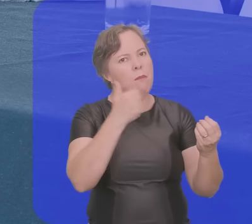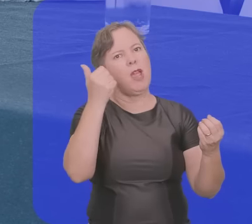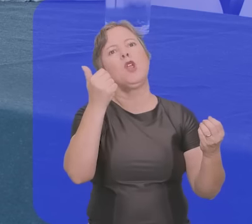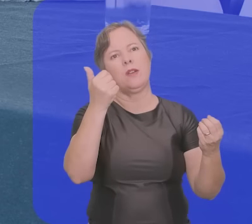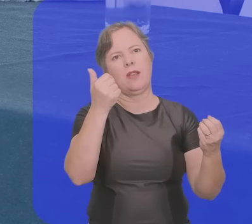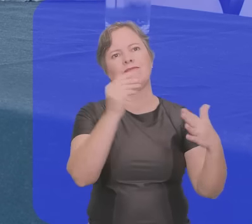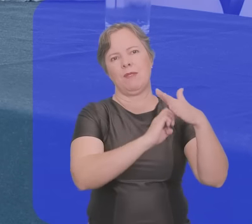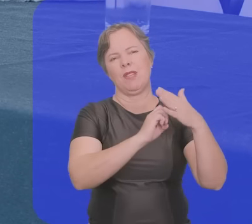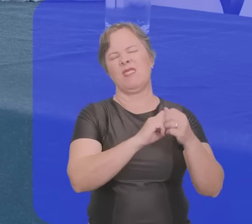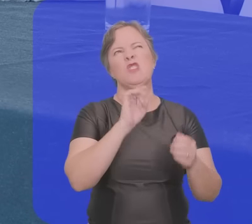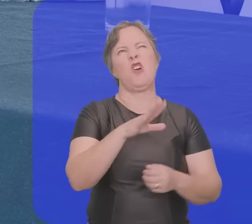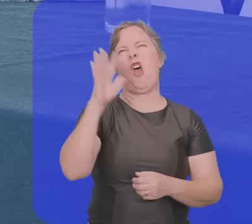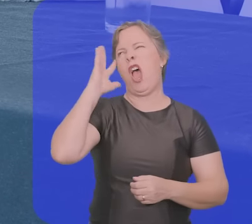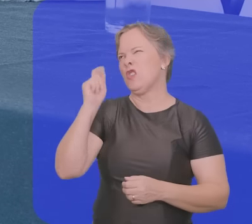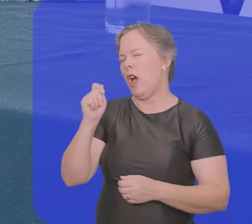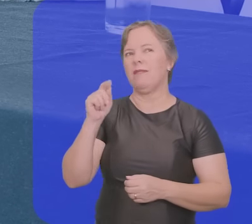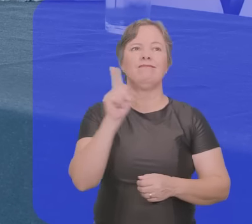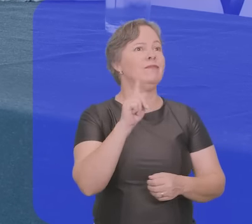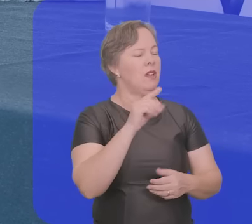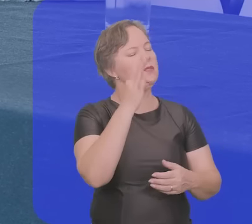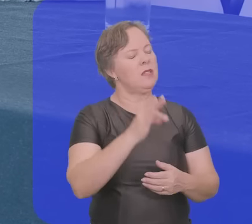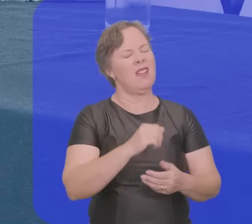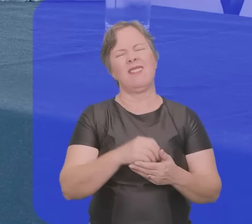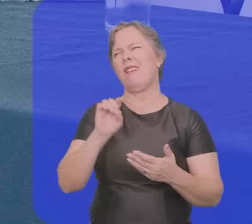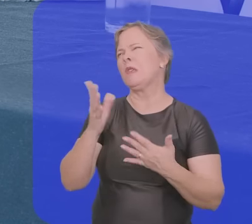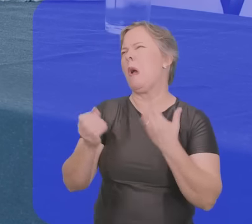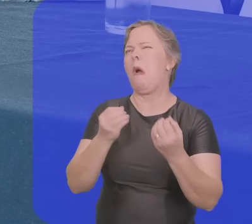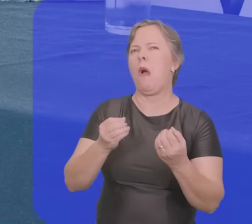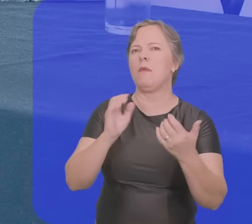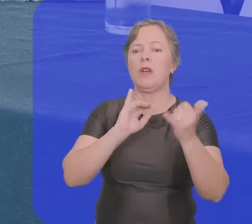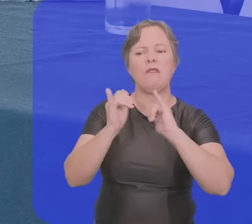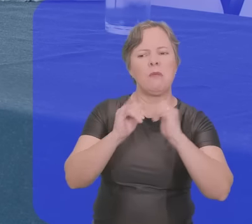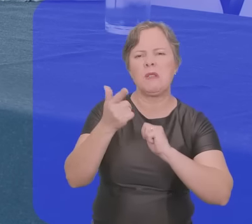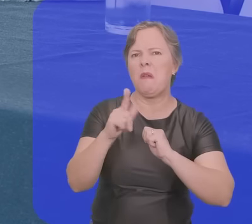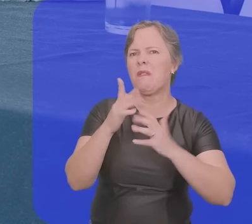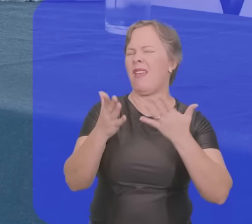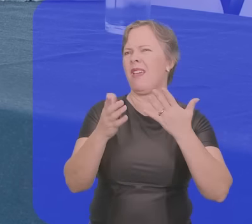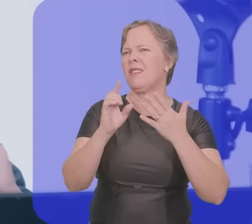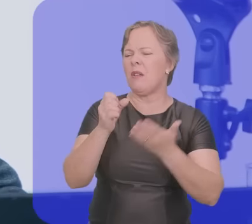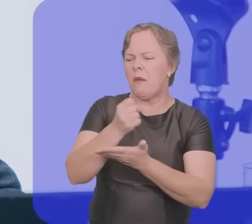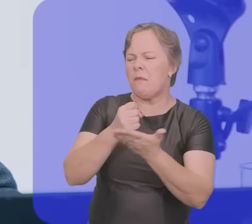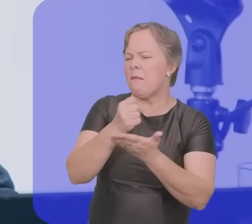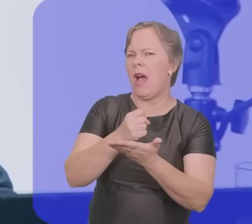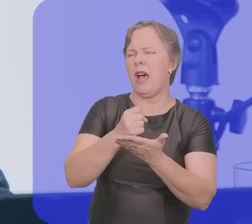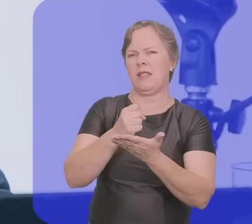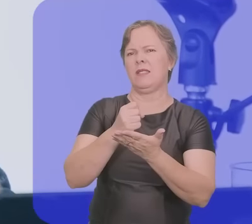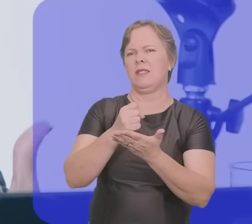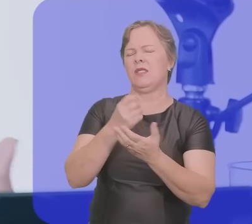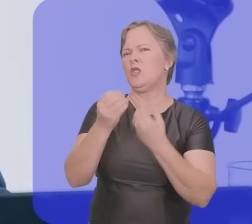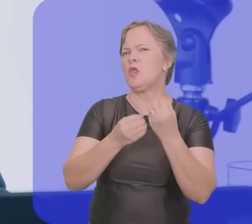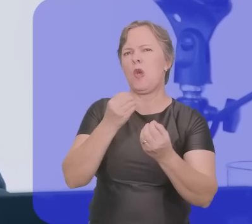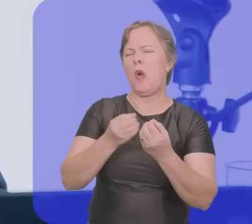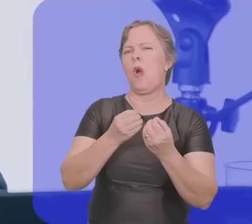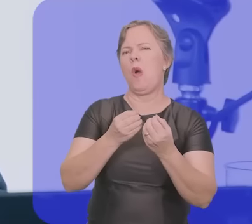ficar no achismo, né? Exatamente. Não ficar sem informação suficiente. É uma base, né? Na verdade, te dá uma base para você partir, para você ter